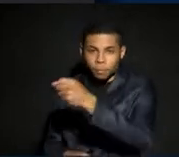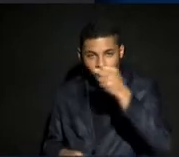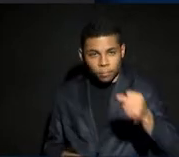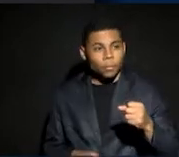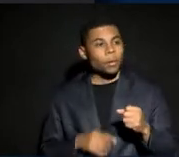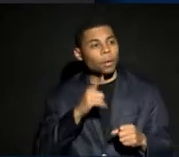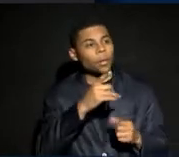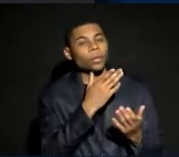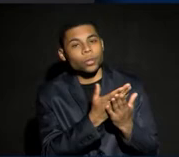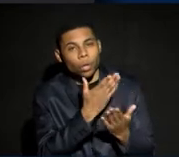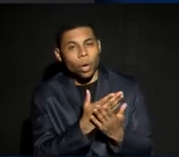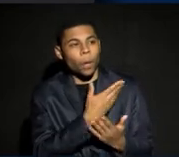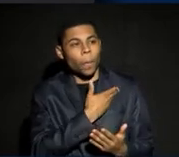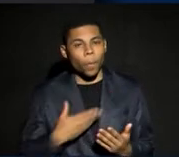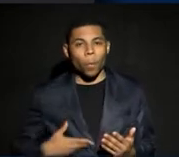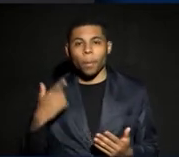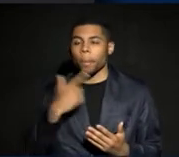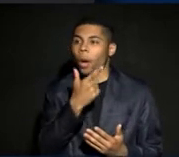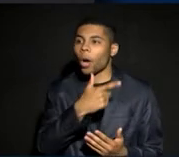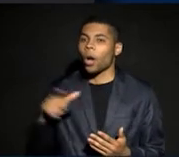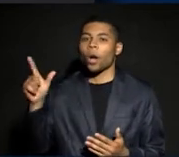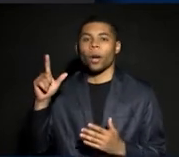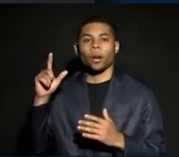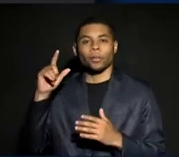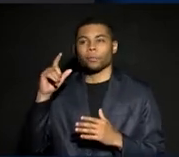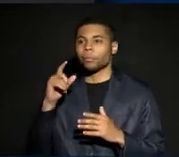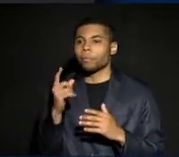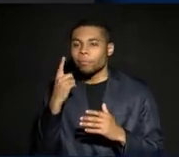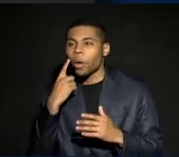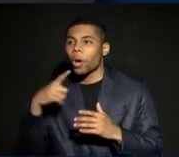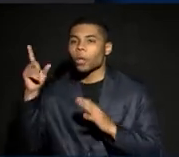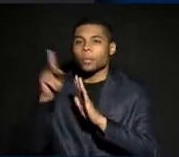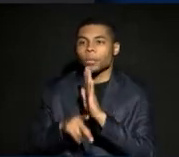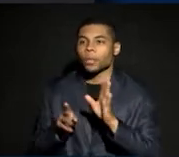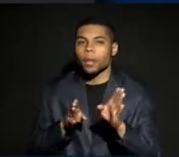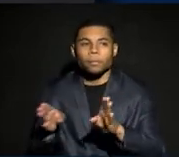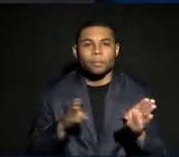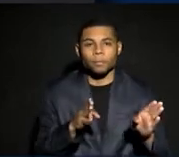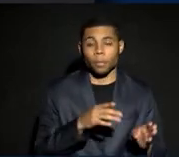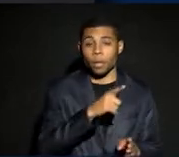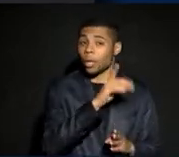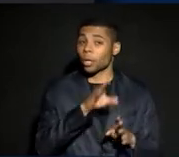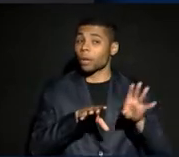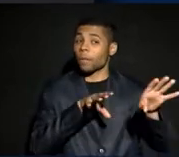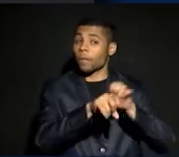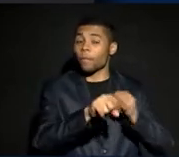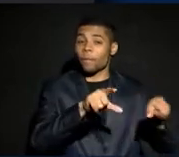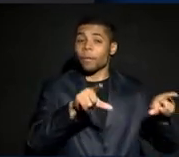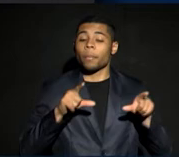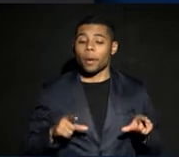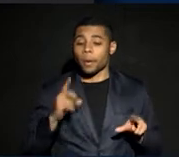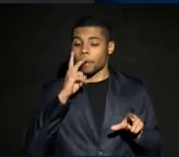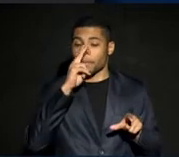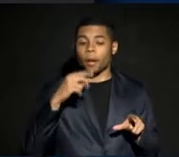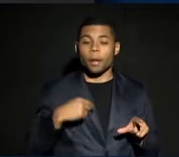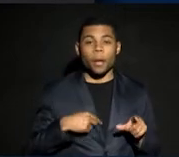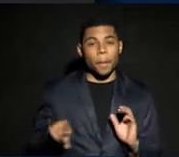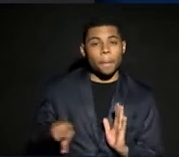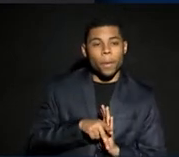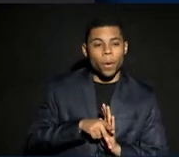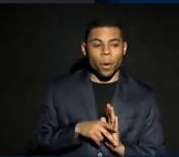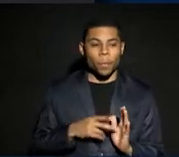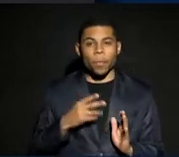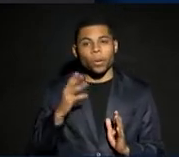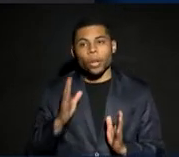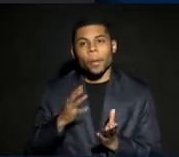instituição formadora com a escola pública, com o chão da escola. Ele já se formava como se fosse uma espécie de residência